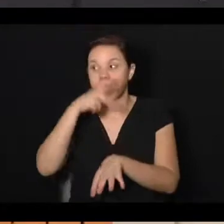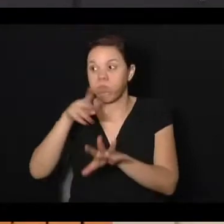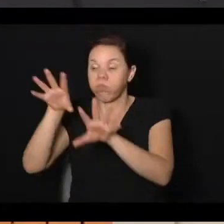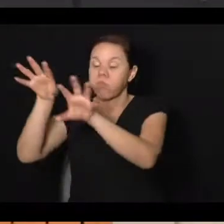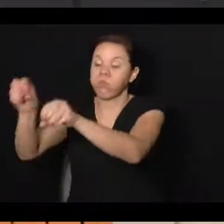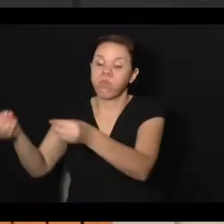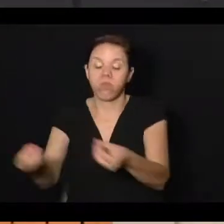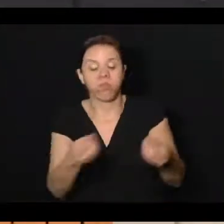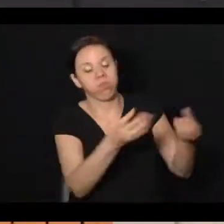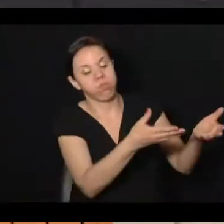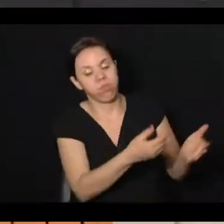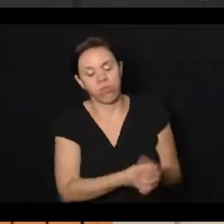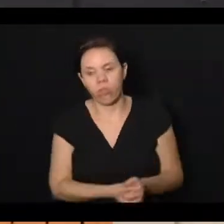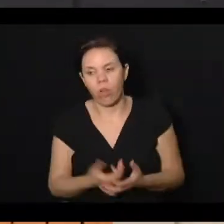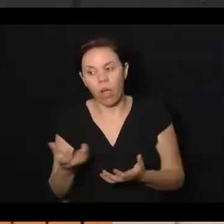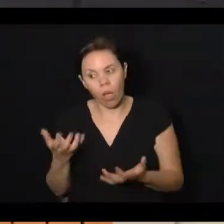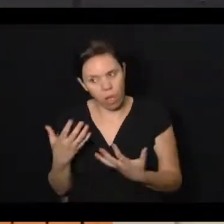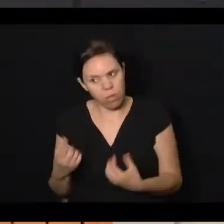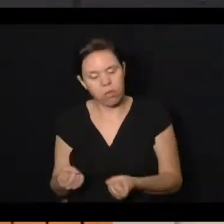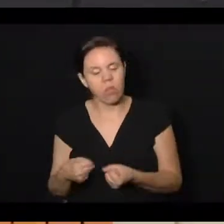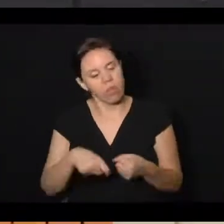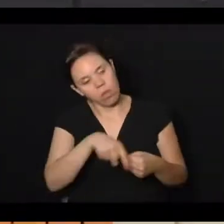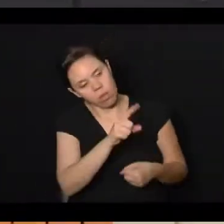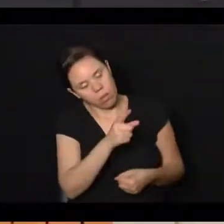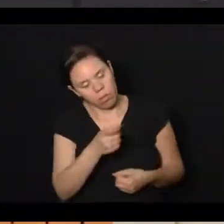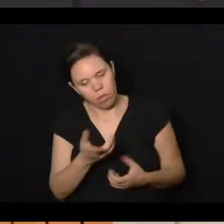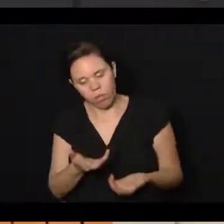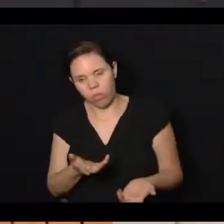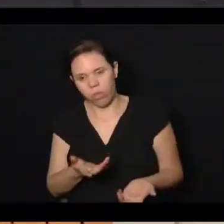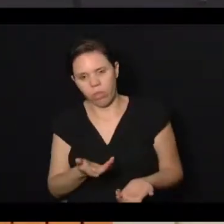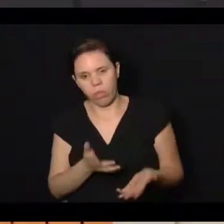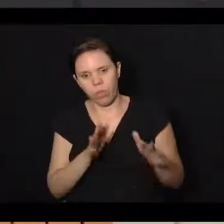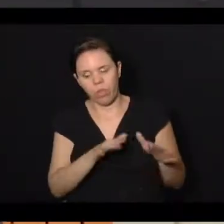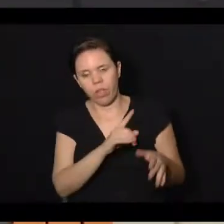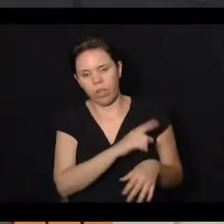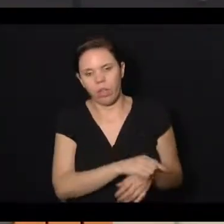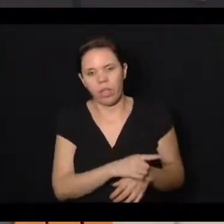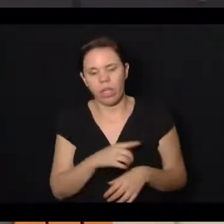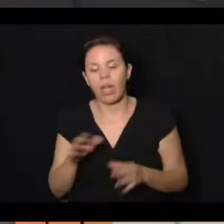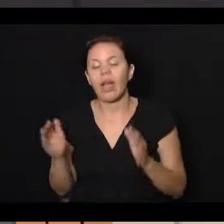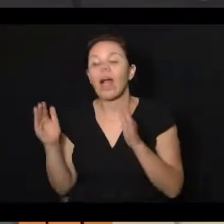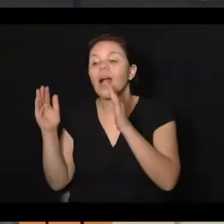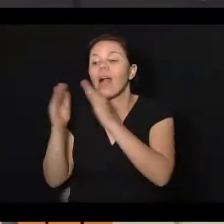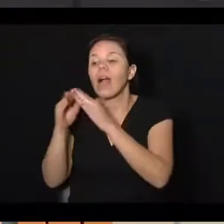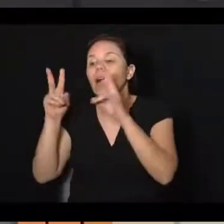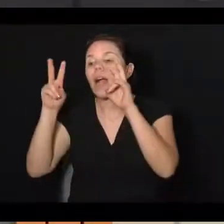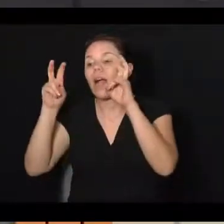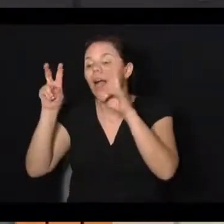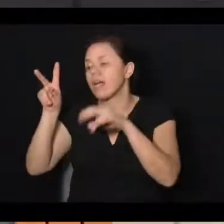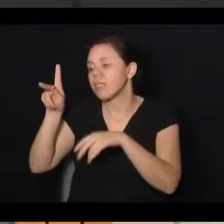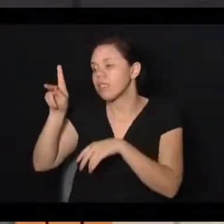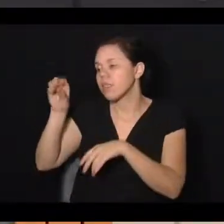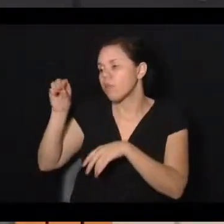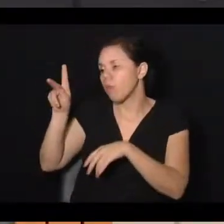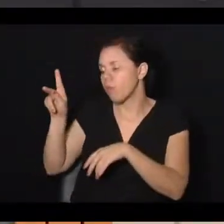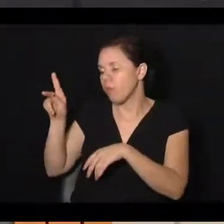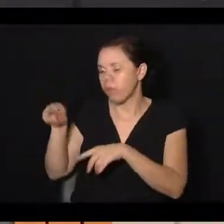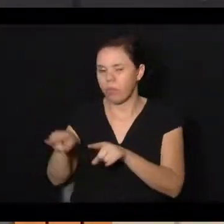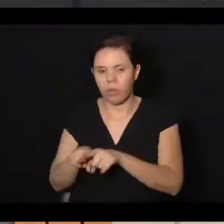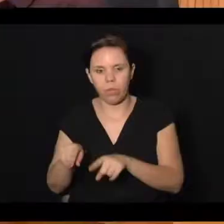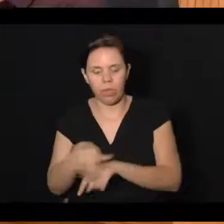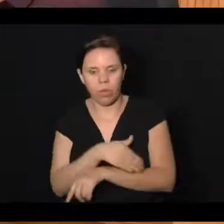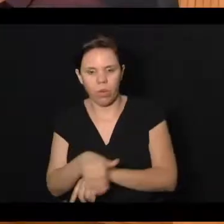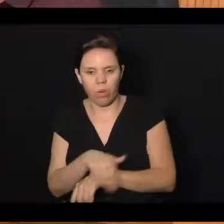prontificar ou quem se mostra o interesse de problema acaba pop aonde fica na rua josé paulino